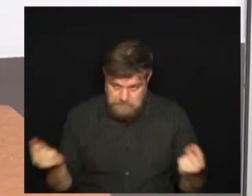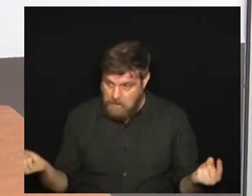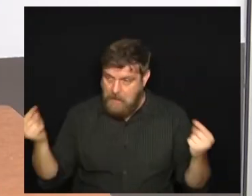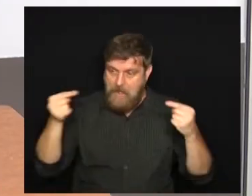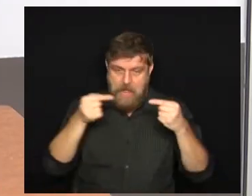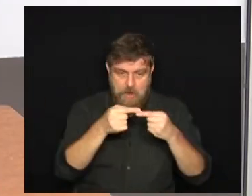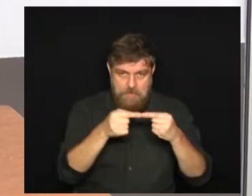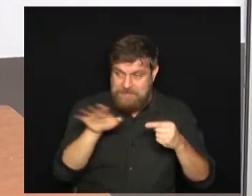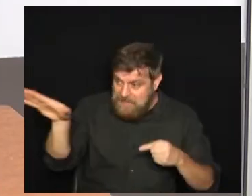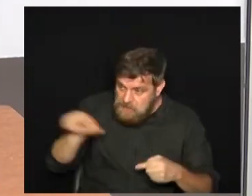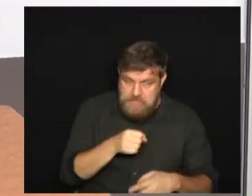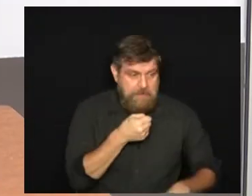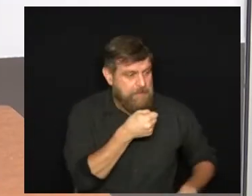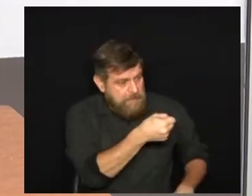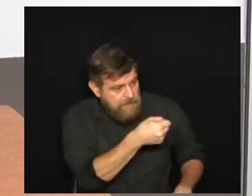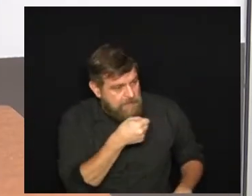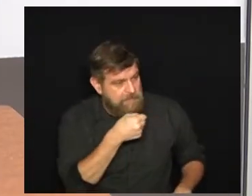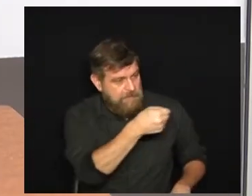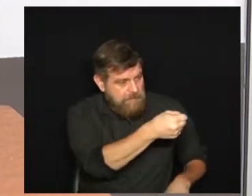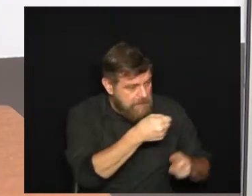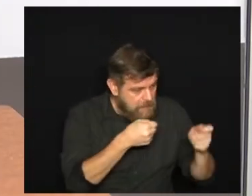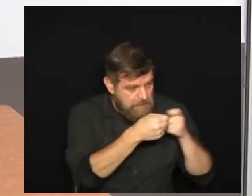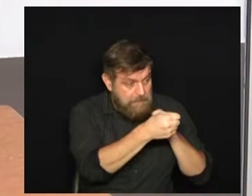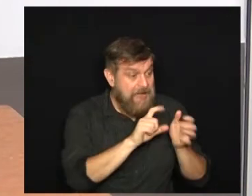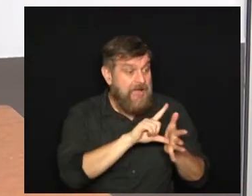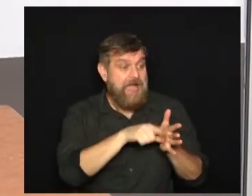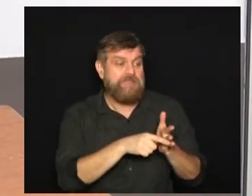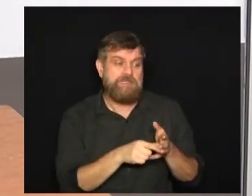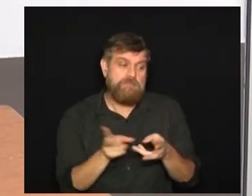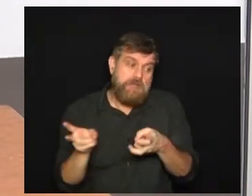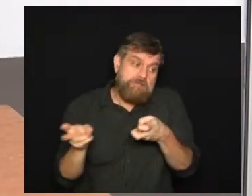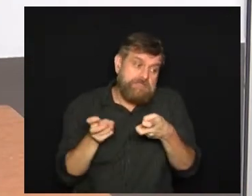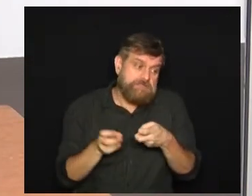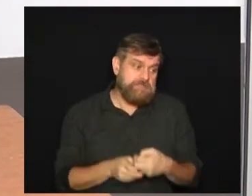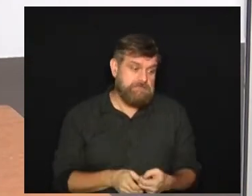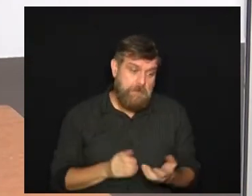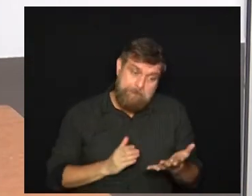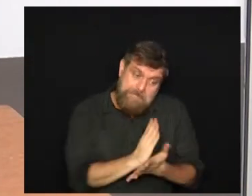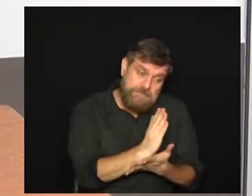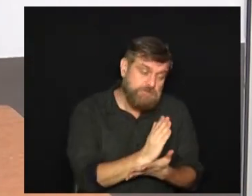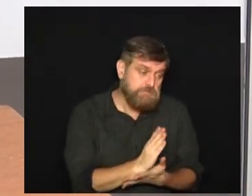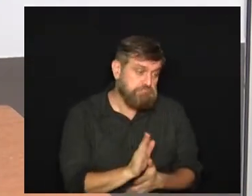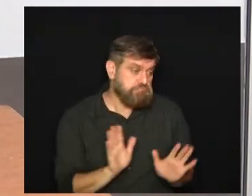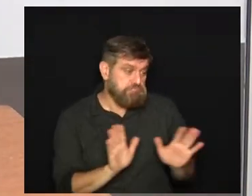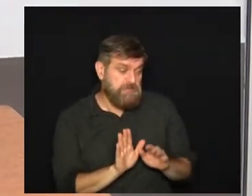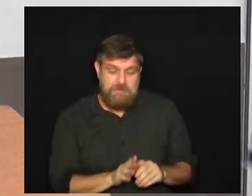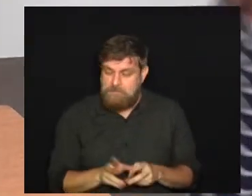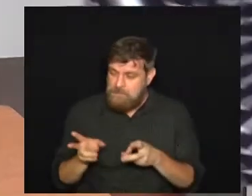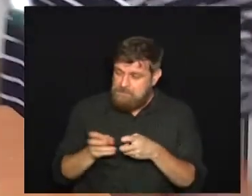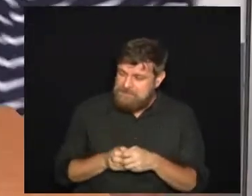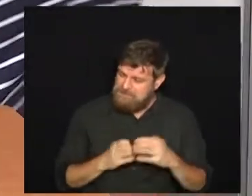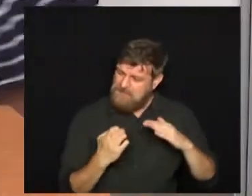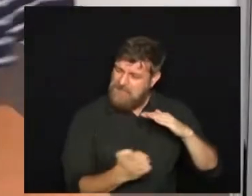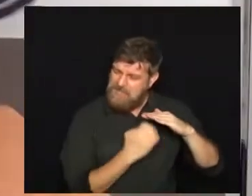tem, chama para entrevista. Aí depois na entrevista você vai ver se ele é um candidato que tem potencial